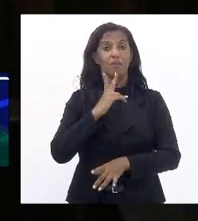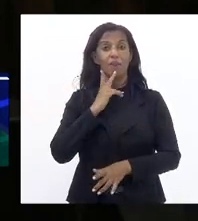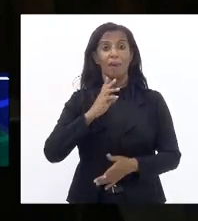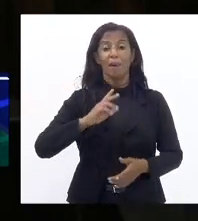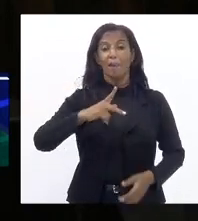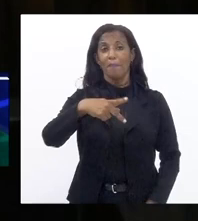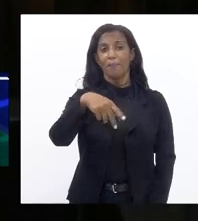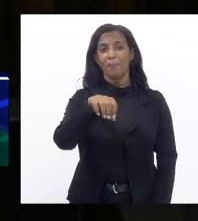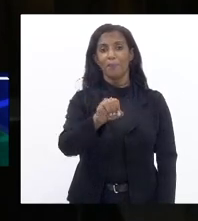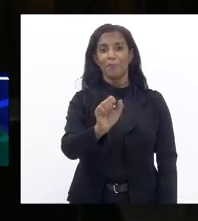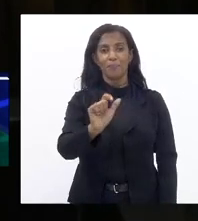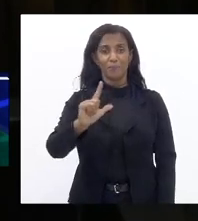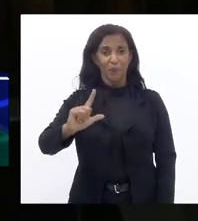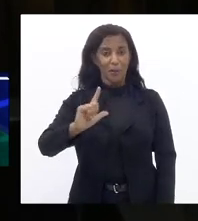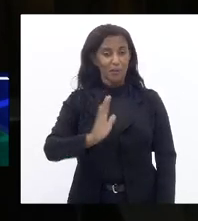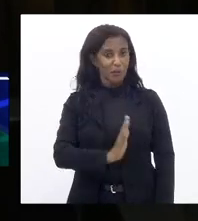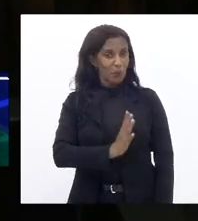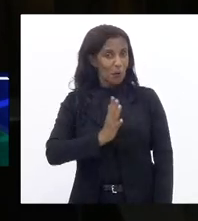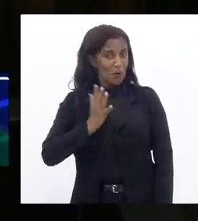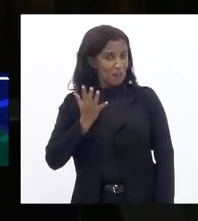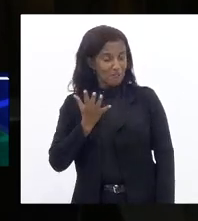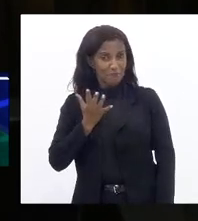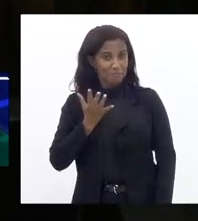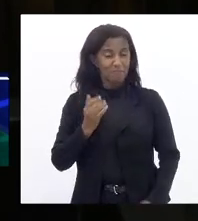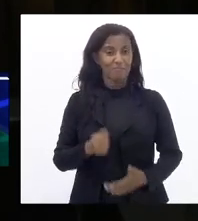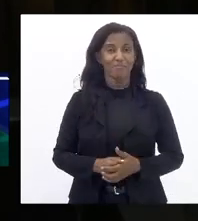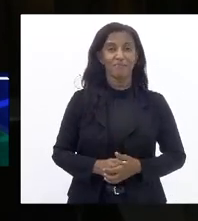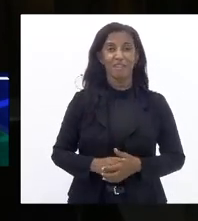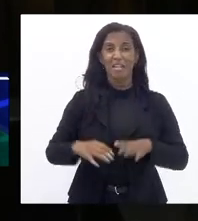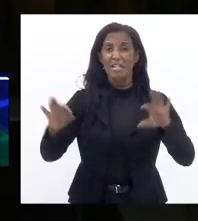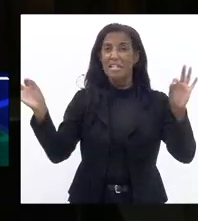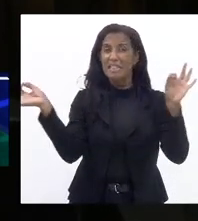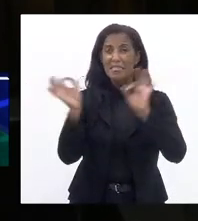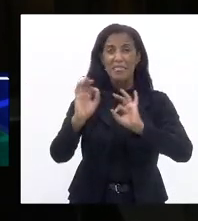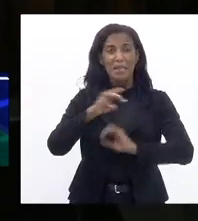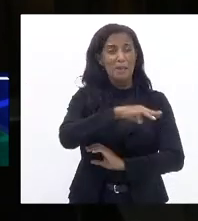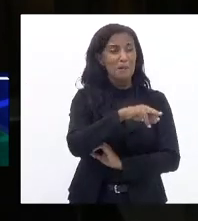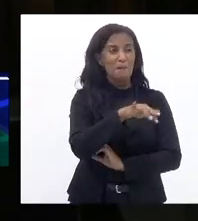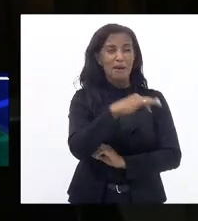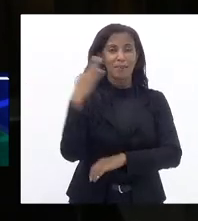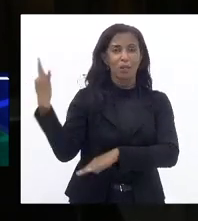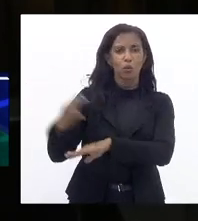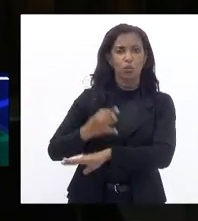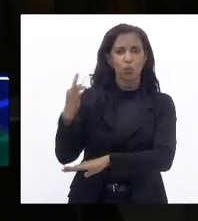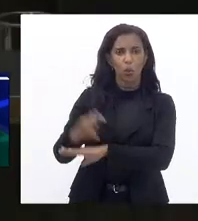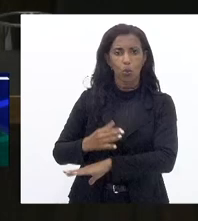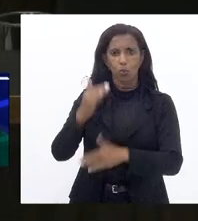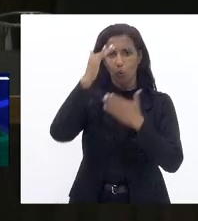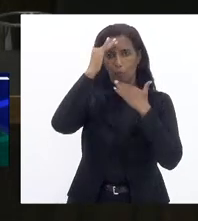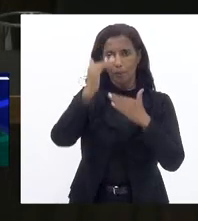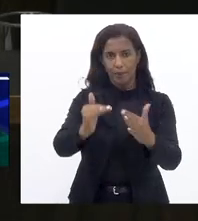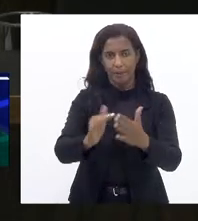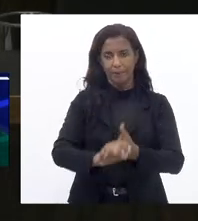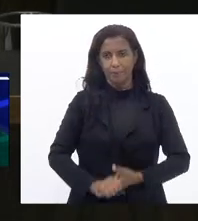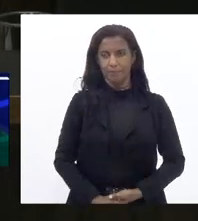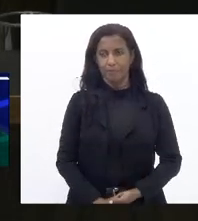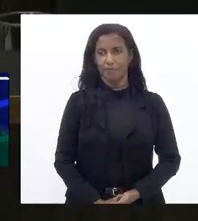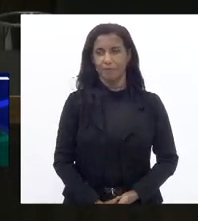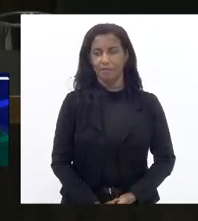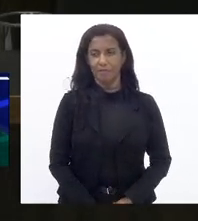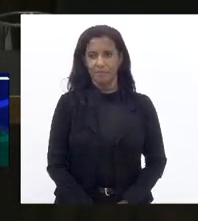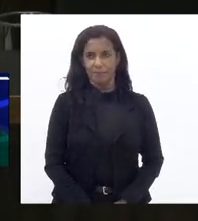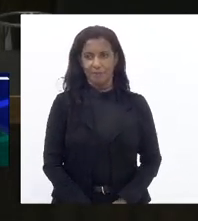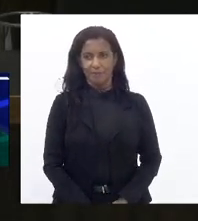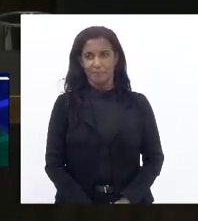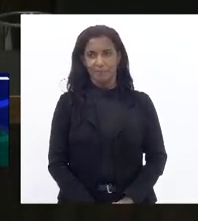PSOL é tão horroroso e tão nefasto que nem o Marcelo Freixo aguentou. Muito obrigado, deputada Tia Ju. Próxima oradora inscrita